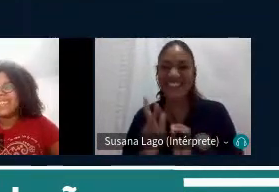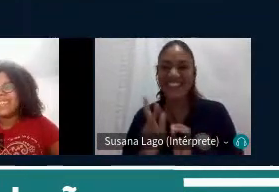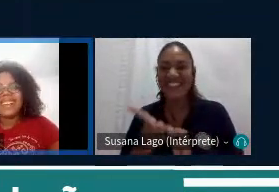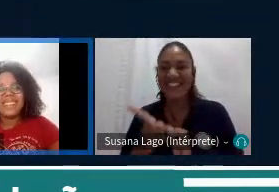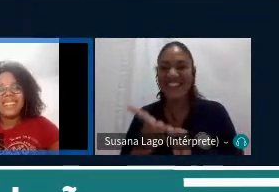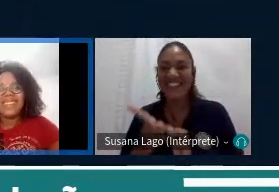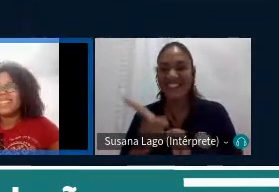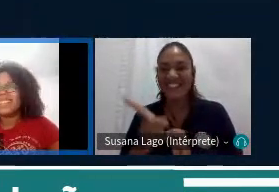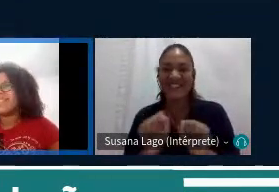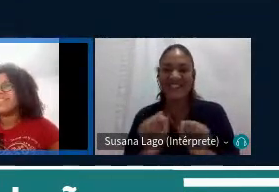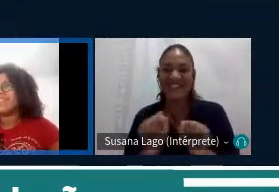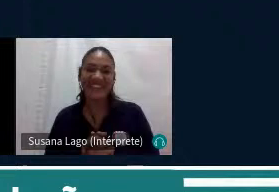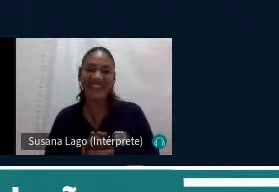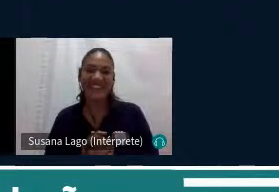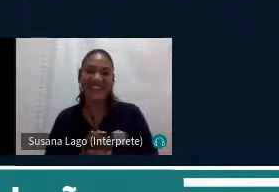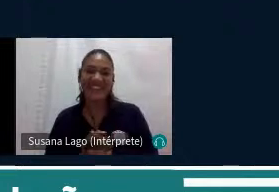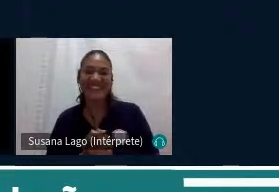continua.